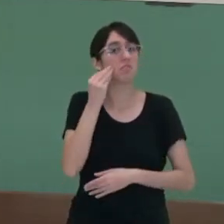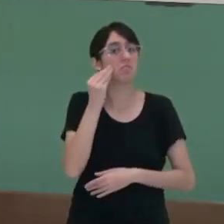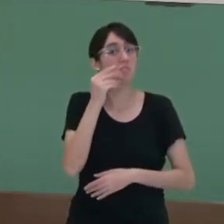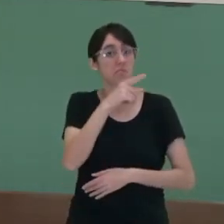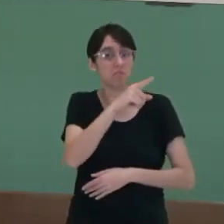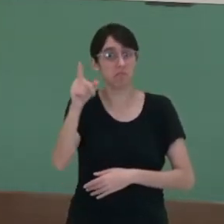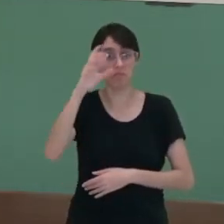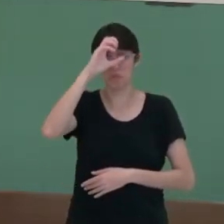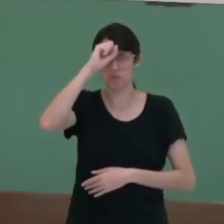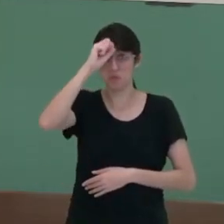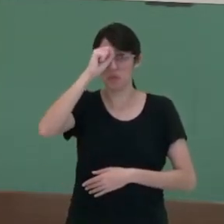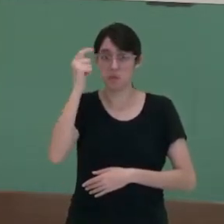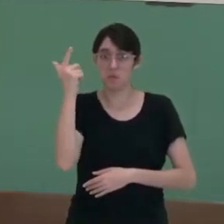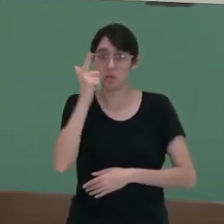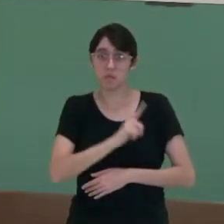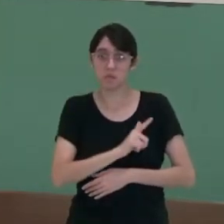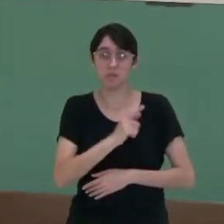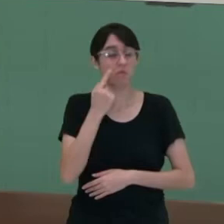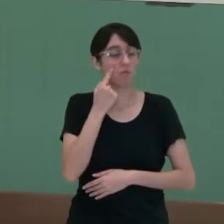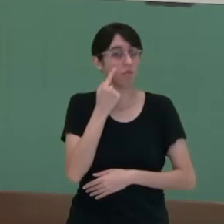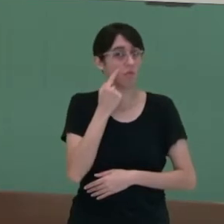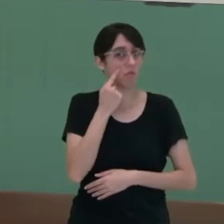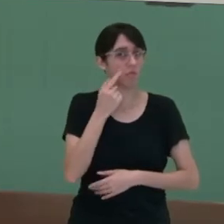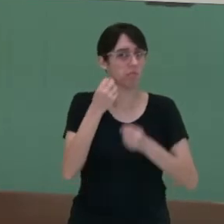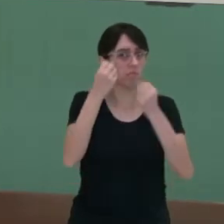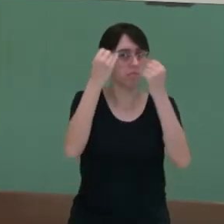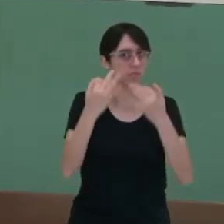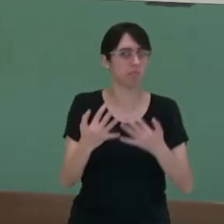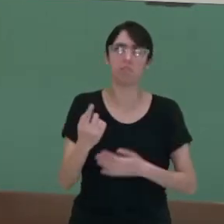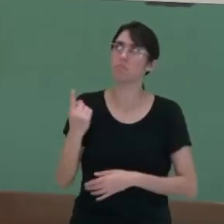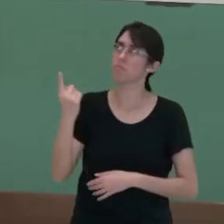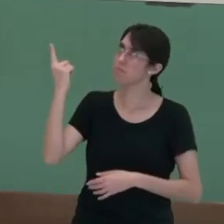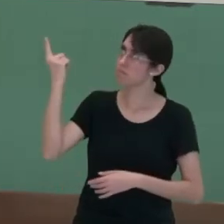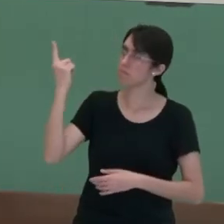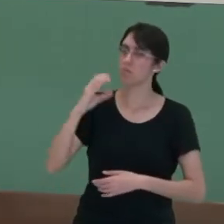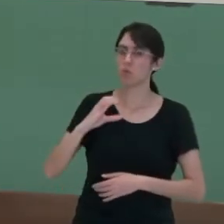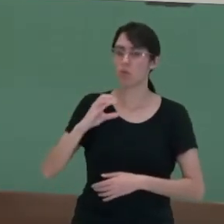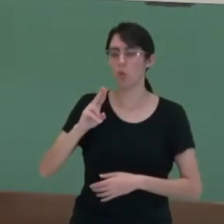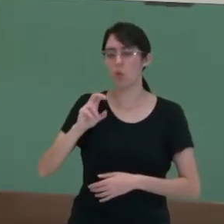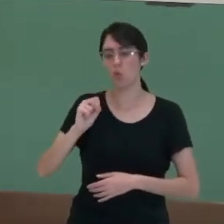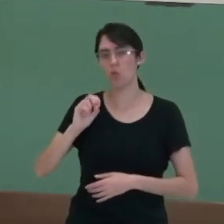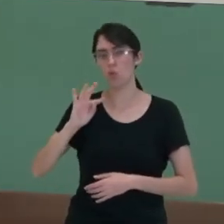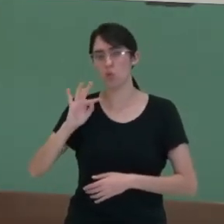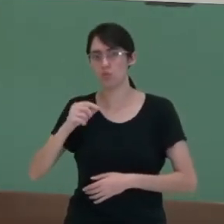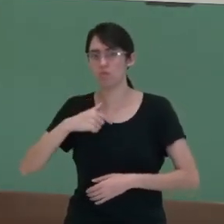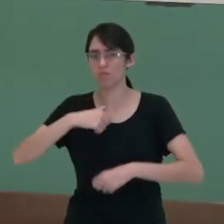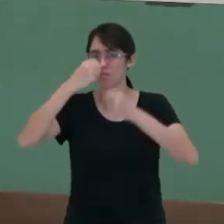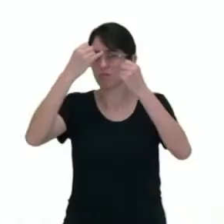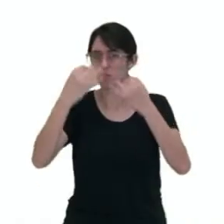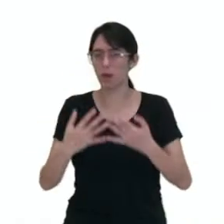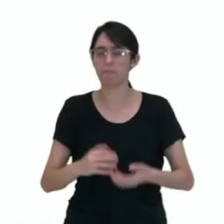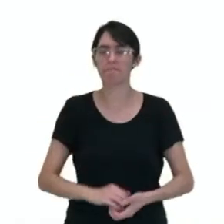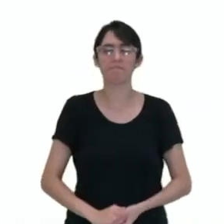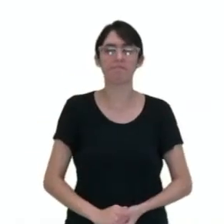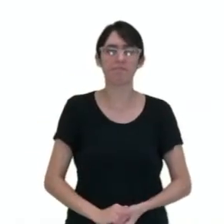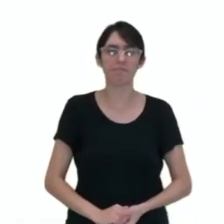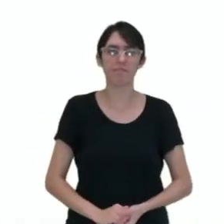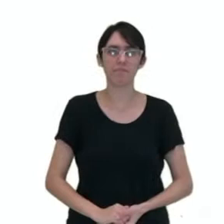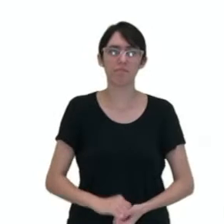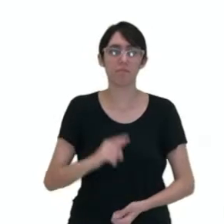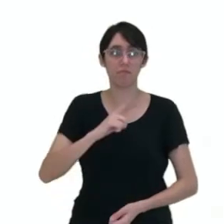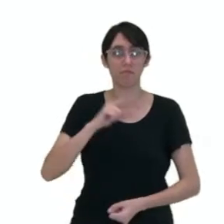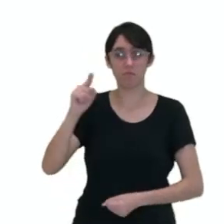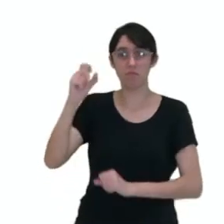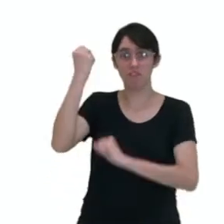já compreenderam um pouco desse conceito da função custo que a gente falou até agora. Vamos lá. Uma pequena